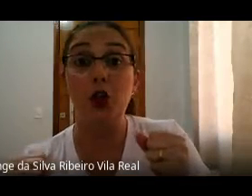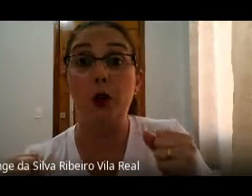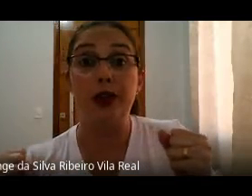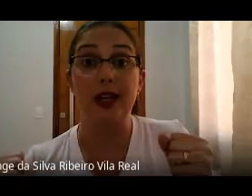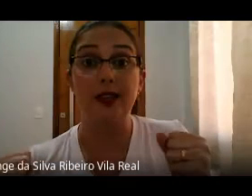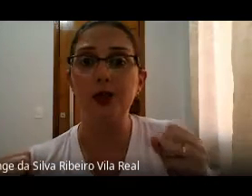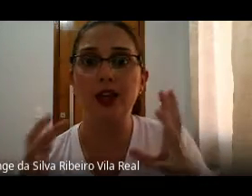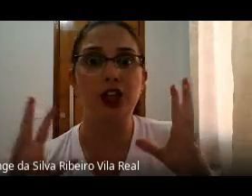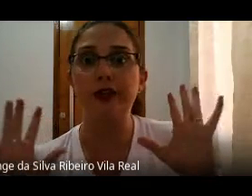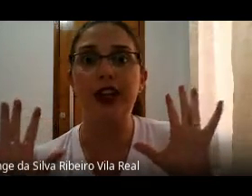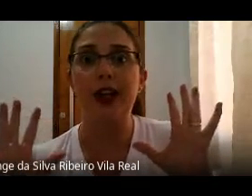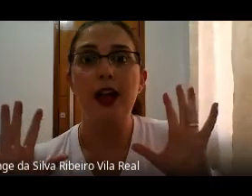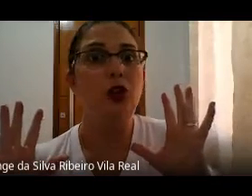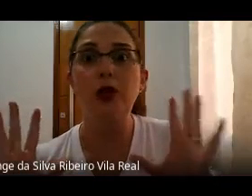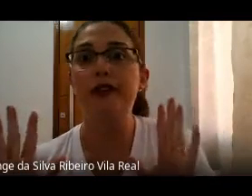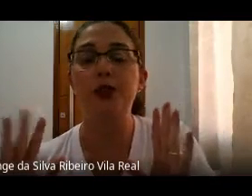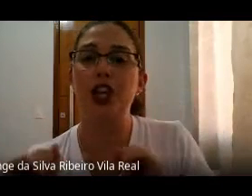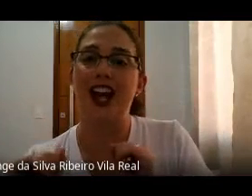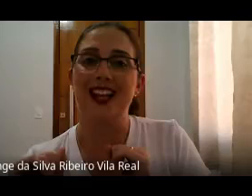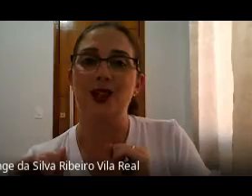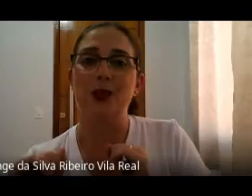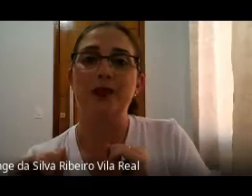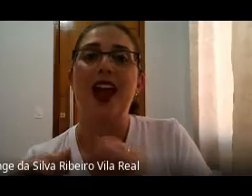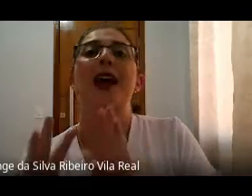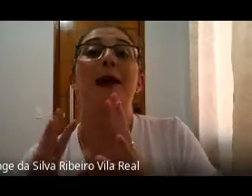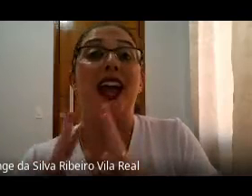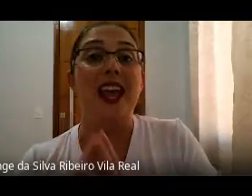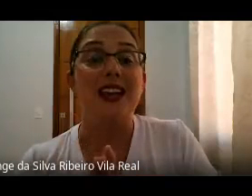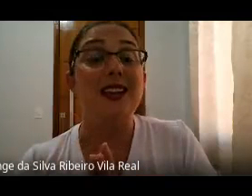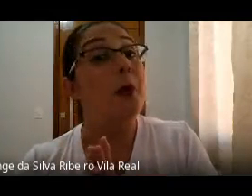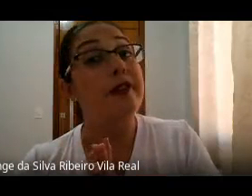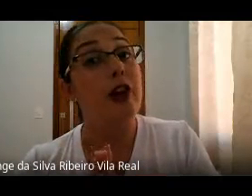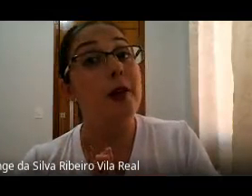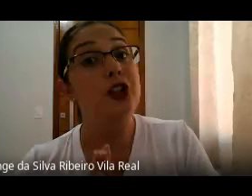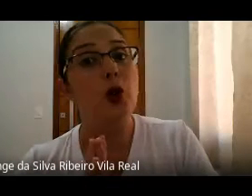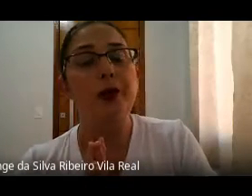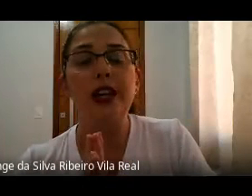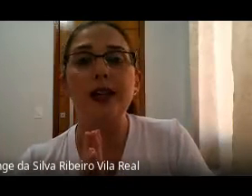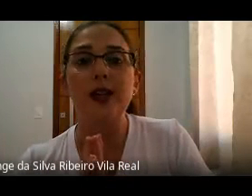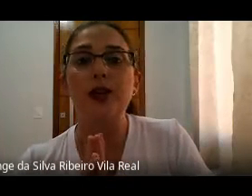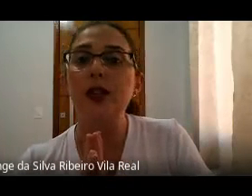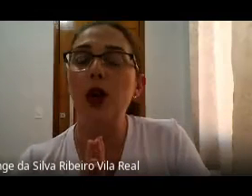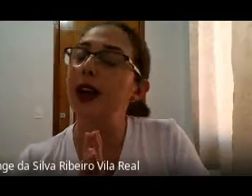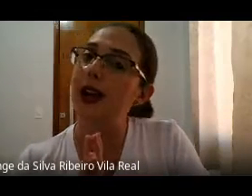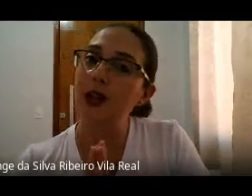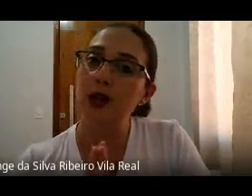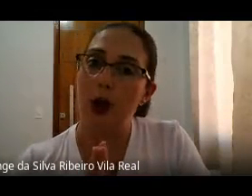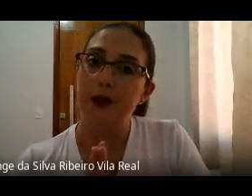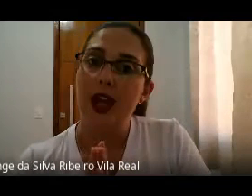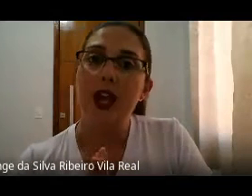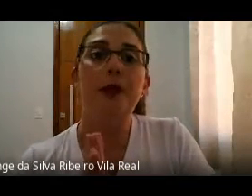dessa forma de comunicação que a gente fica, nunca vamos chegar a isso. Para eles é uma forma de comunicação que se